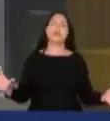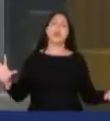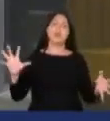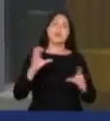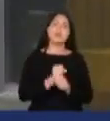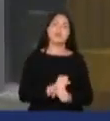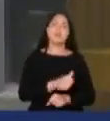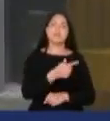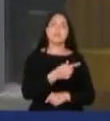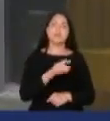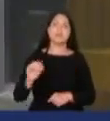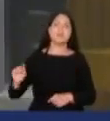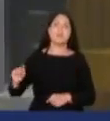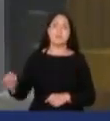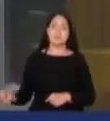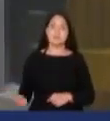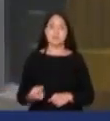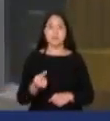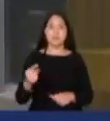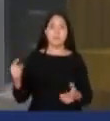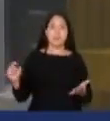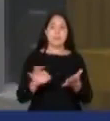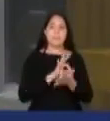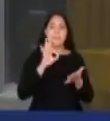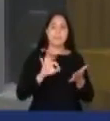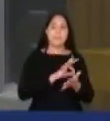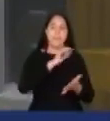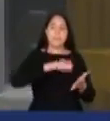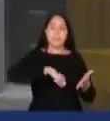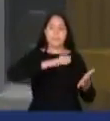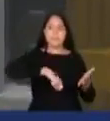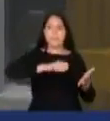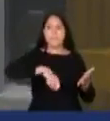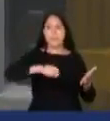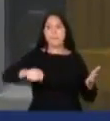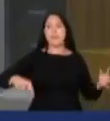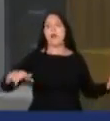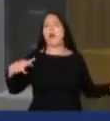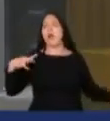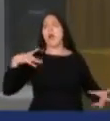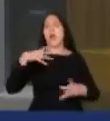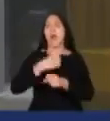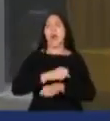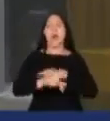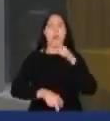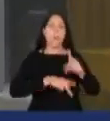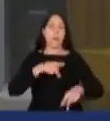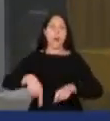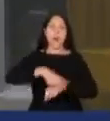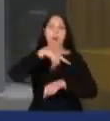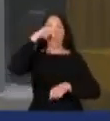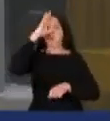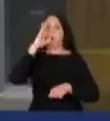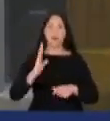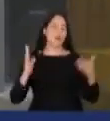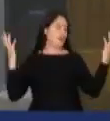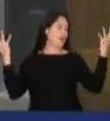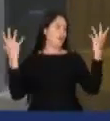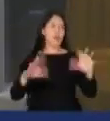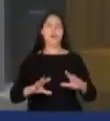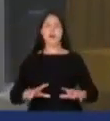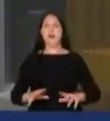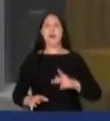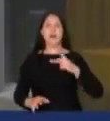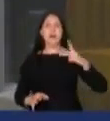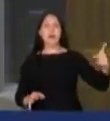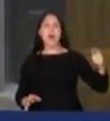Artistas, intelectuais, empresários, trabalhadores brasileiros e brasileiras que não querem mais se submeter ao